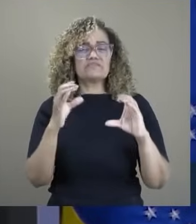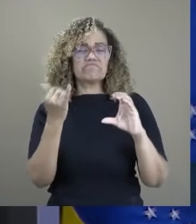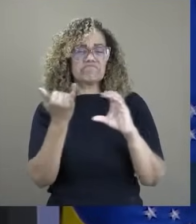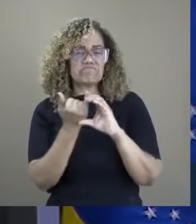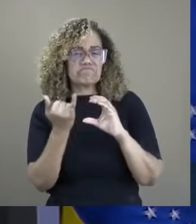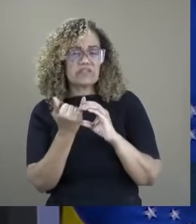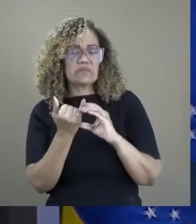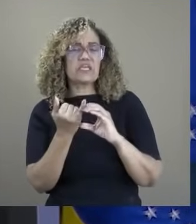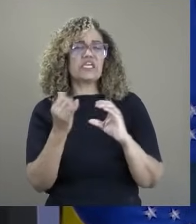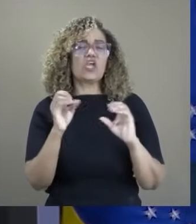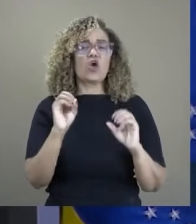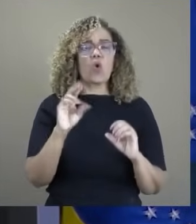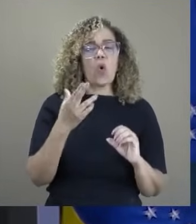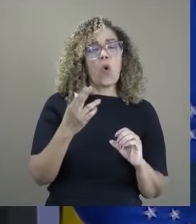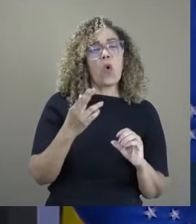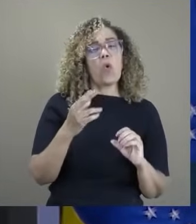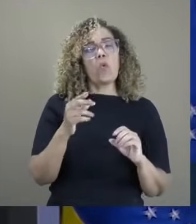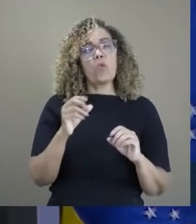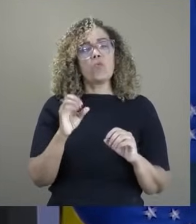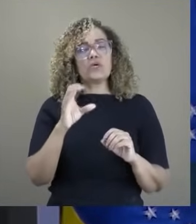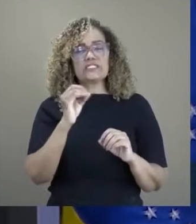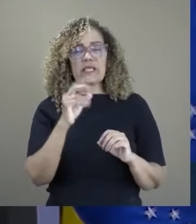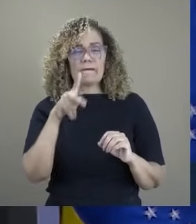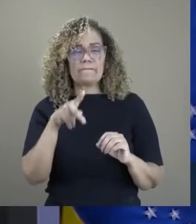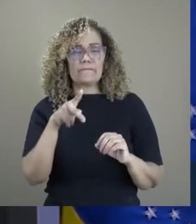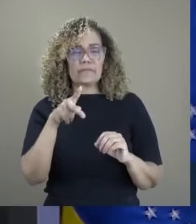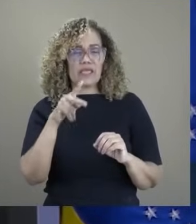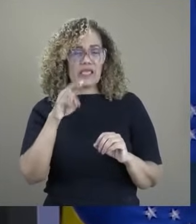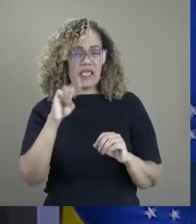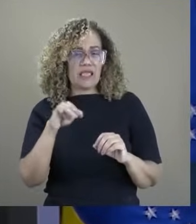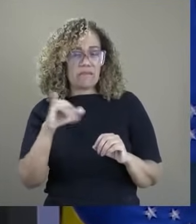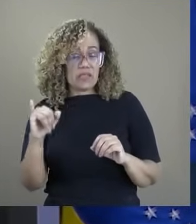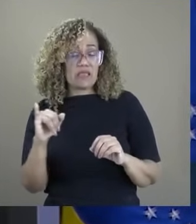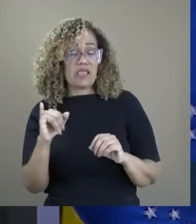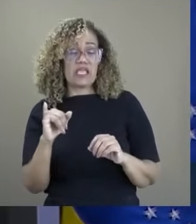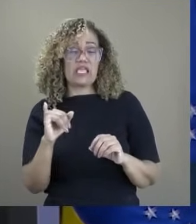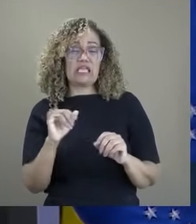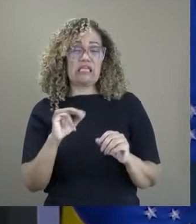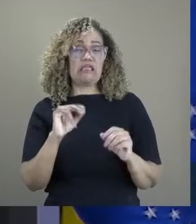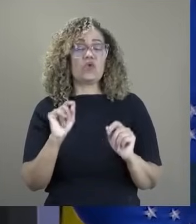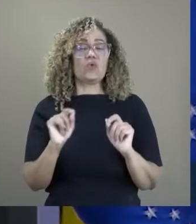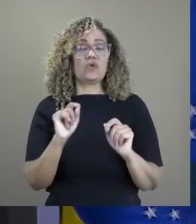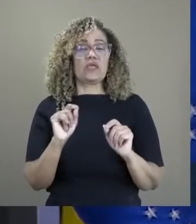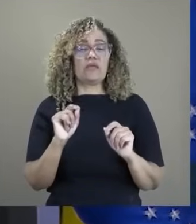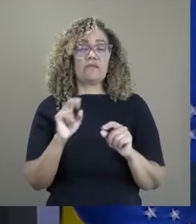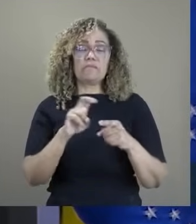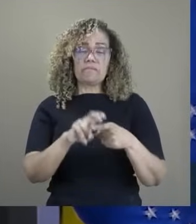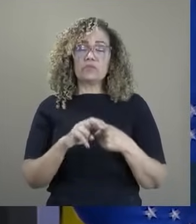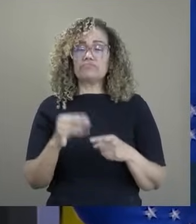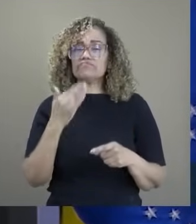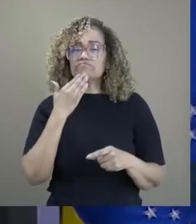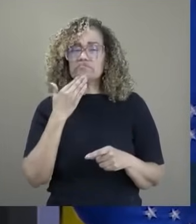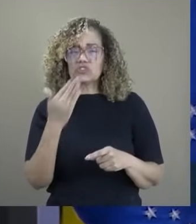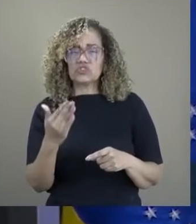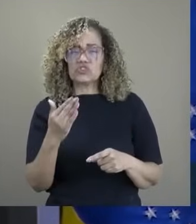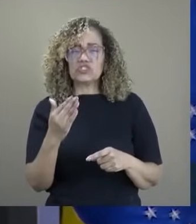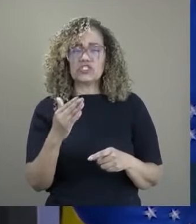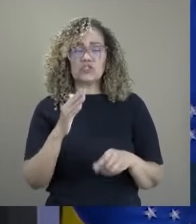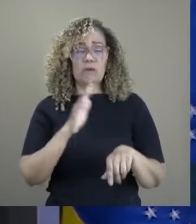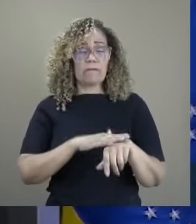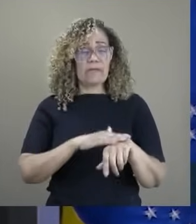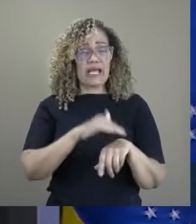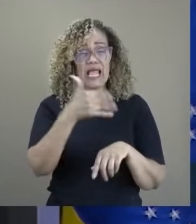para o STF com foco no Alexandre de Moraes aí aqui fica a minha solicitação aos outros 10